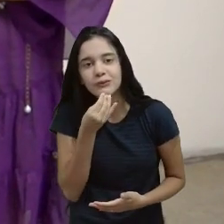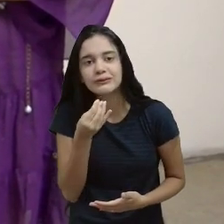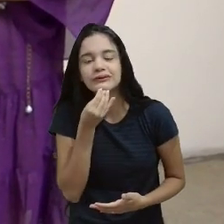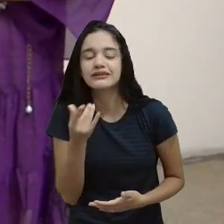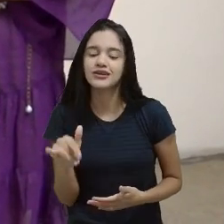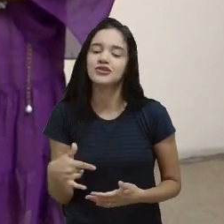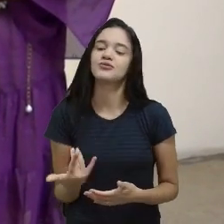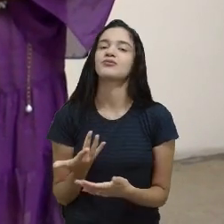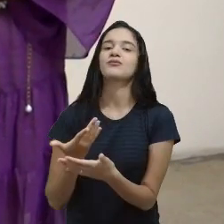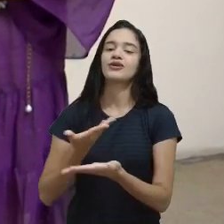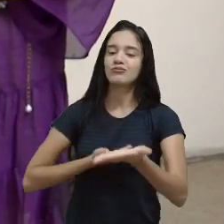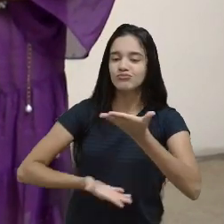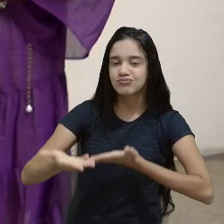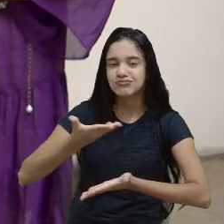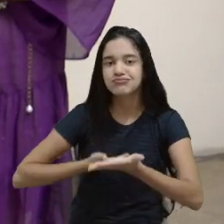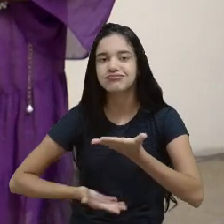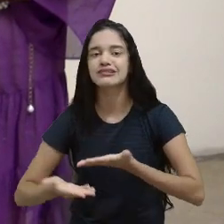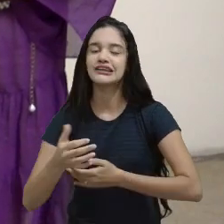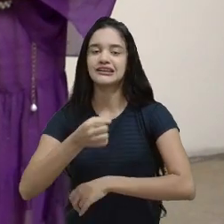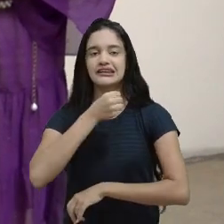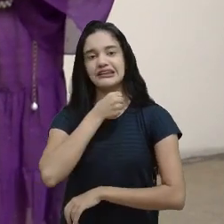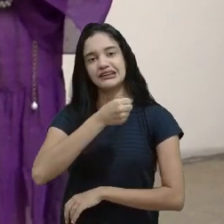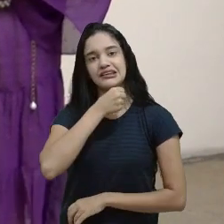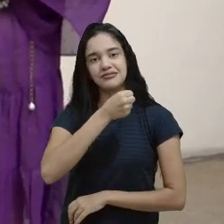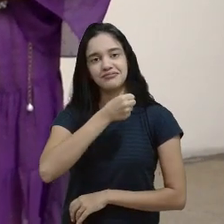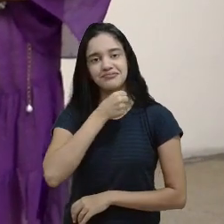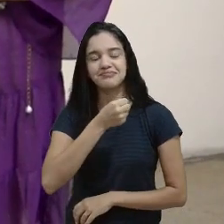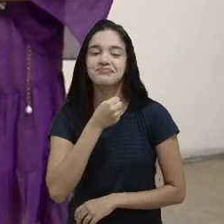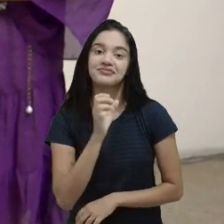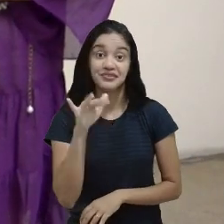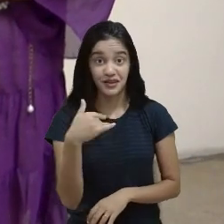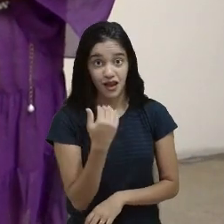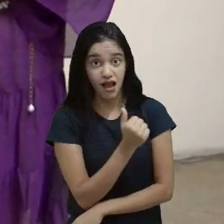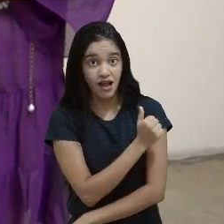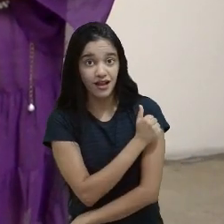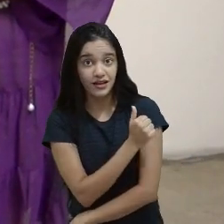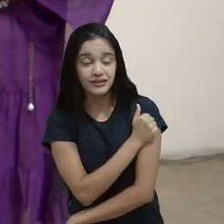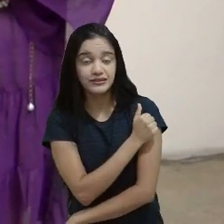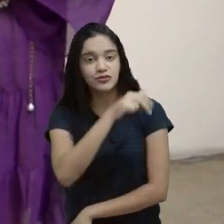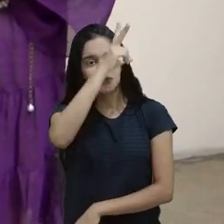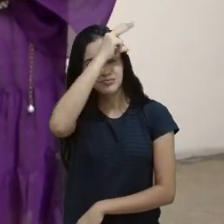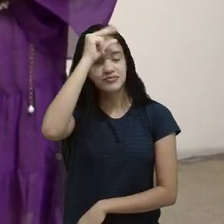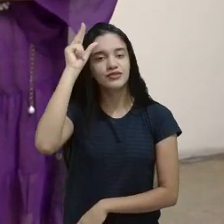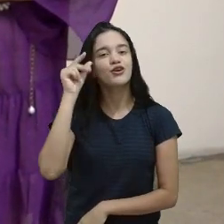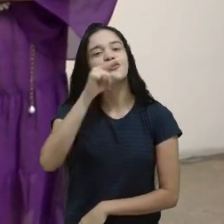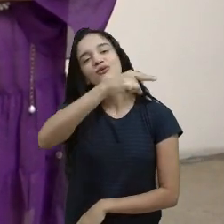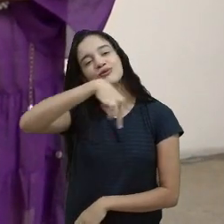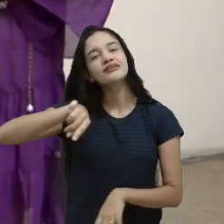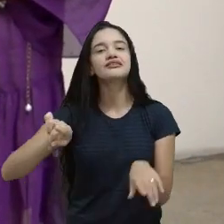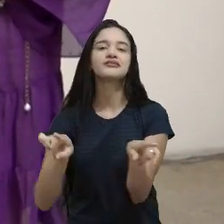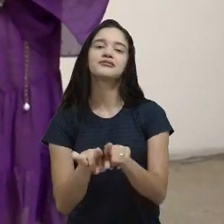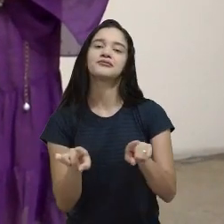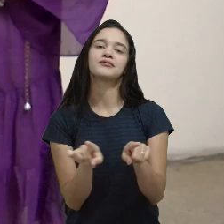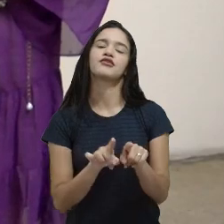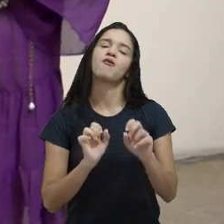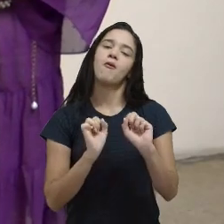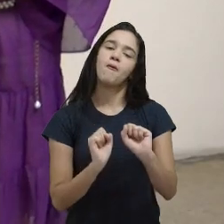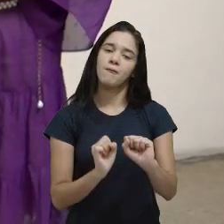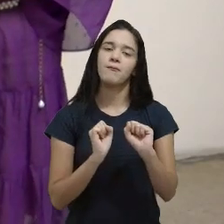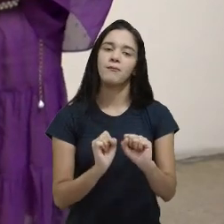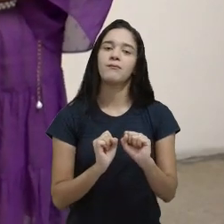lhe ouvir, poder lhe entrevistar. E é isso, alunos e alunas da nossa rede. Vocês também podem